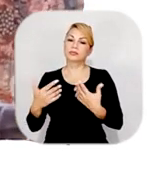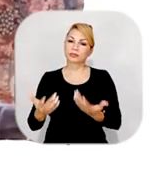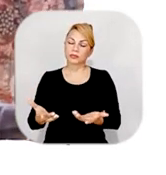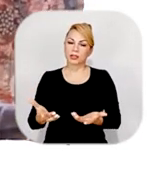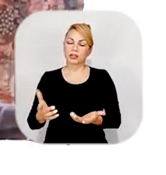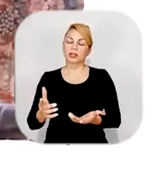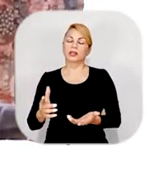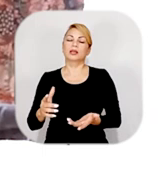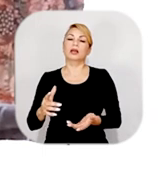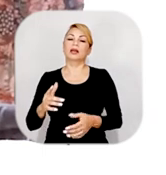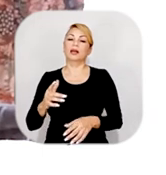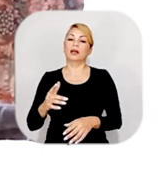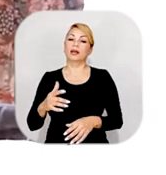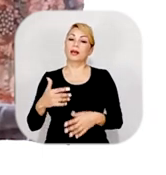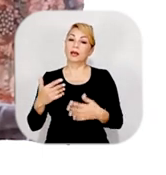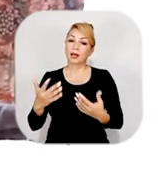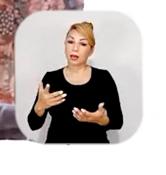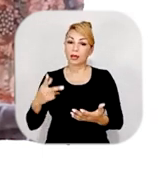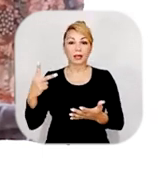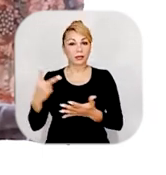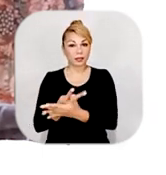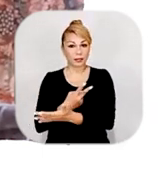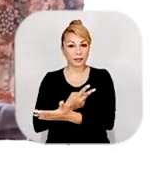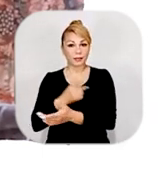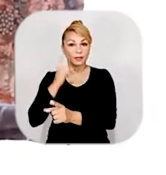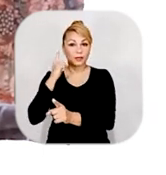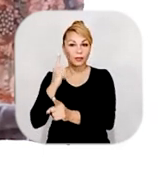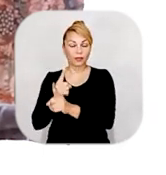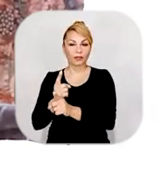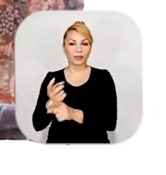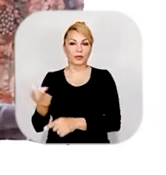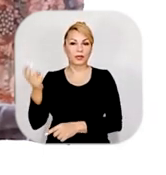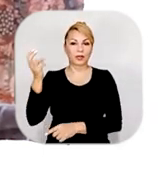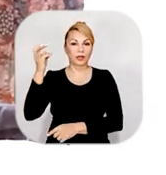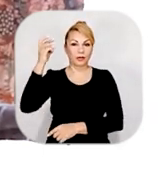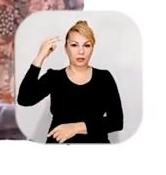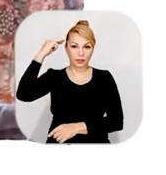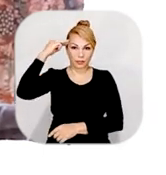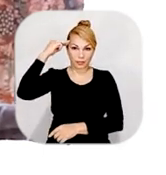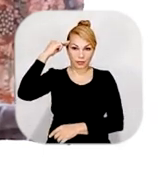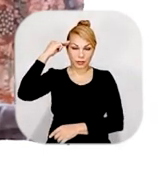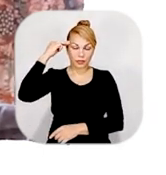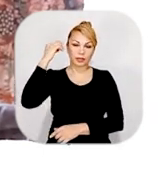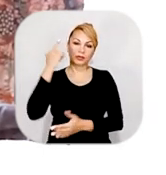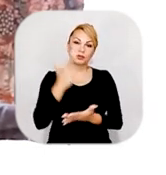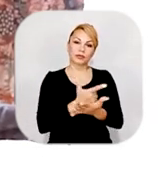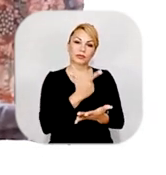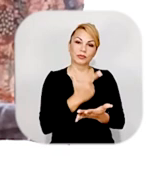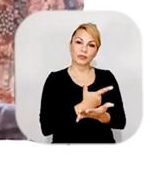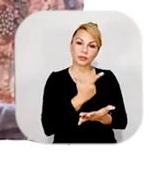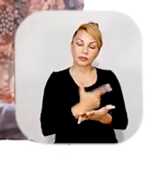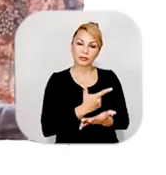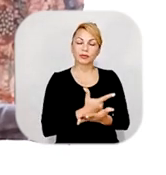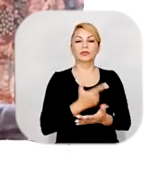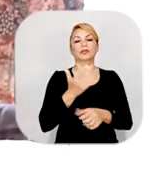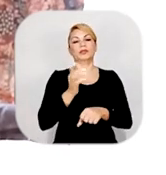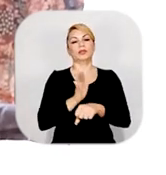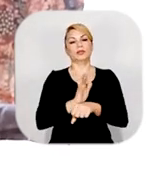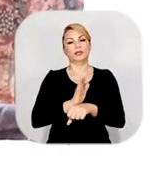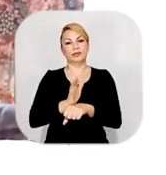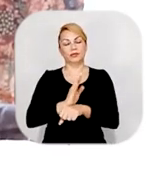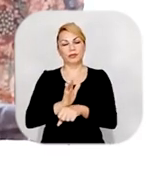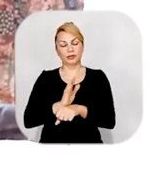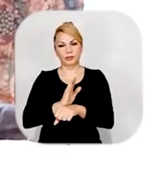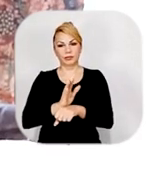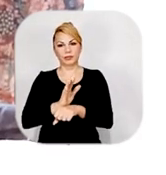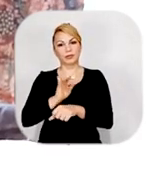ocasião de fazer esse encontro da memória do livro, desse filme, das